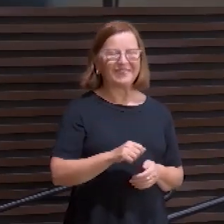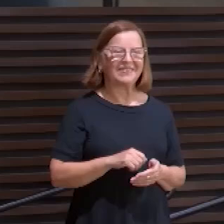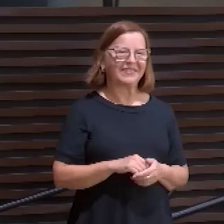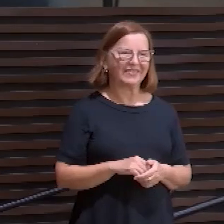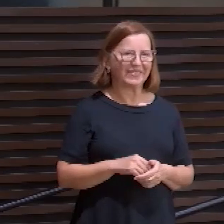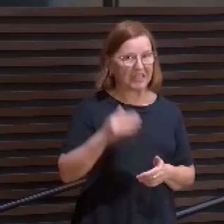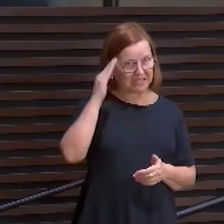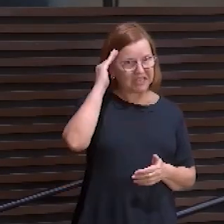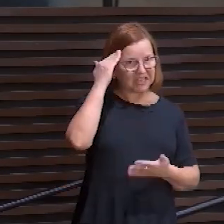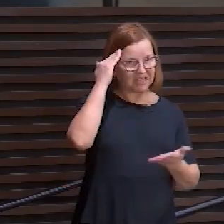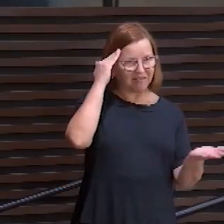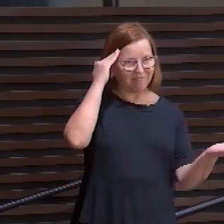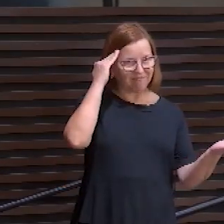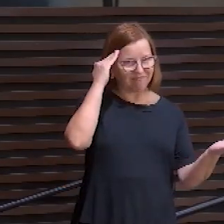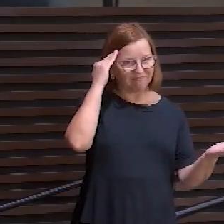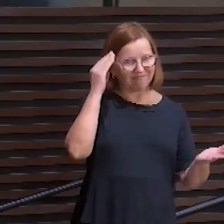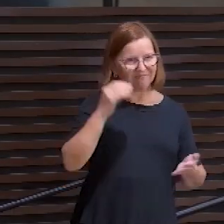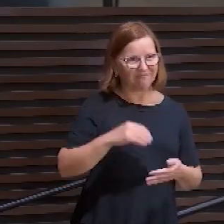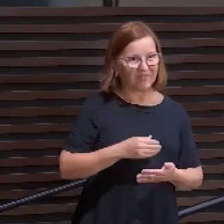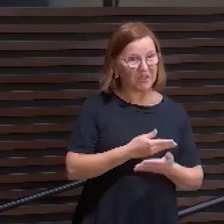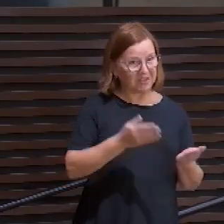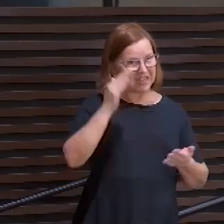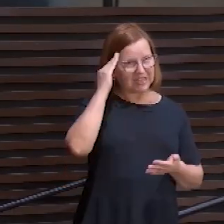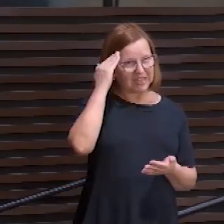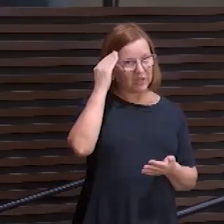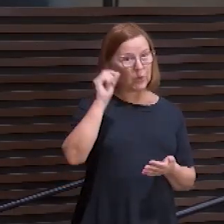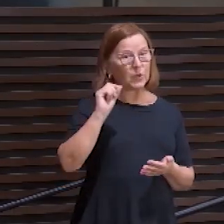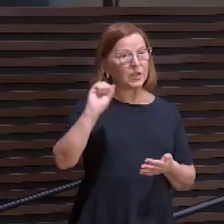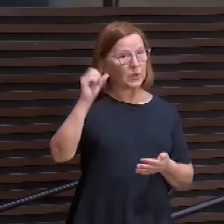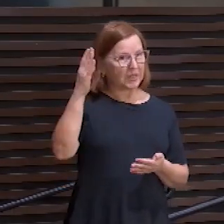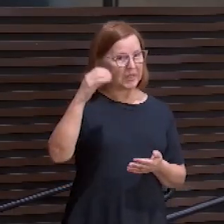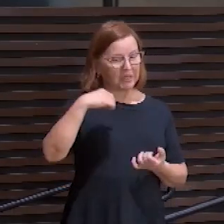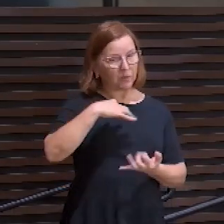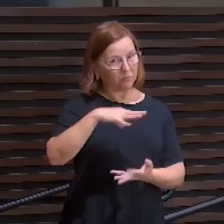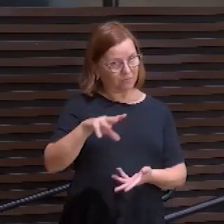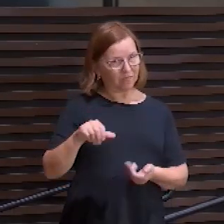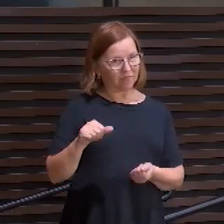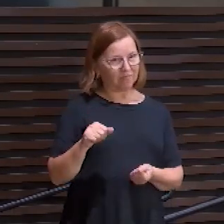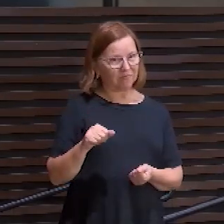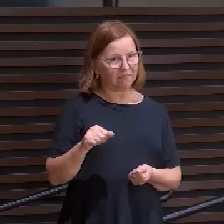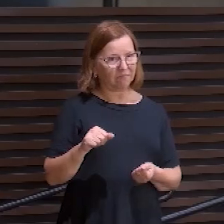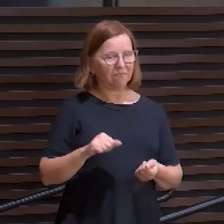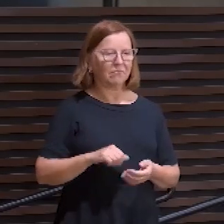Entendeu? Você entendeu o que está acontecendo no mundo?